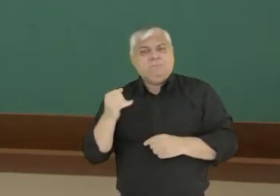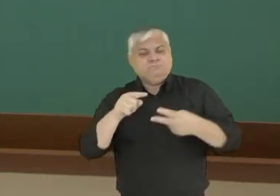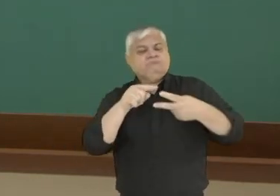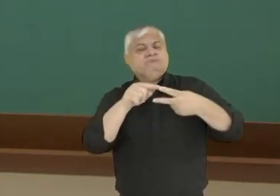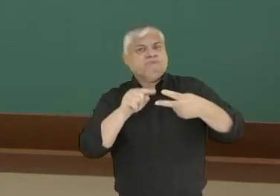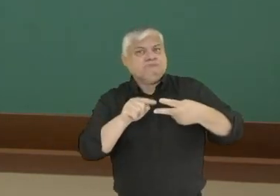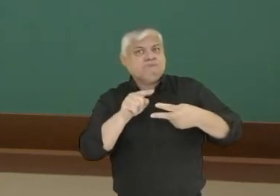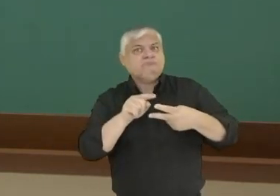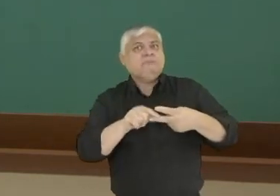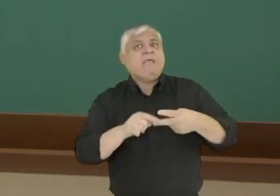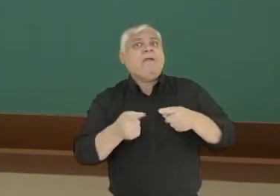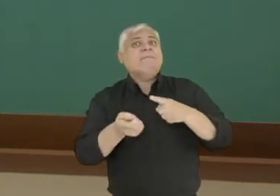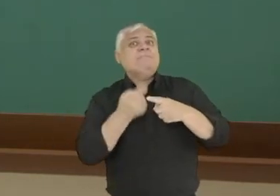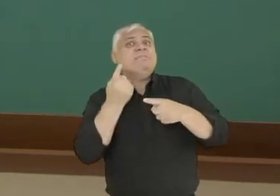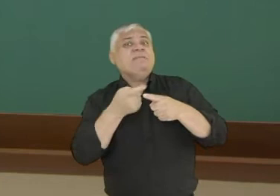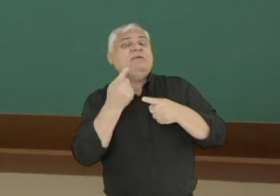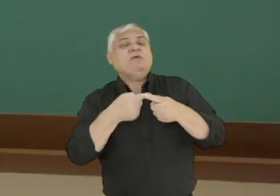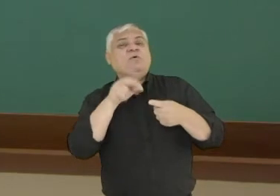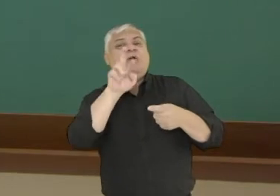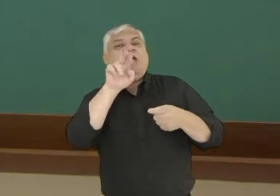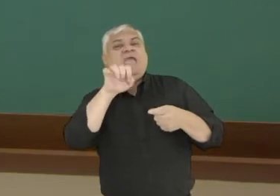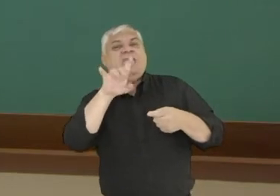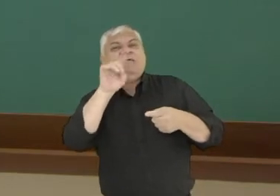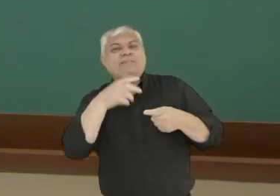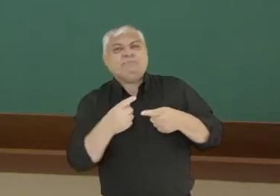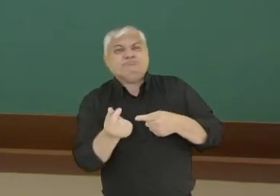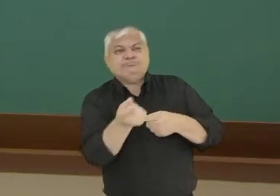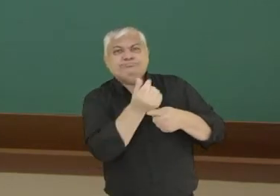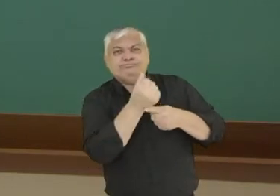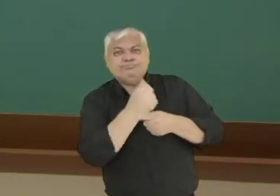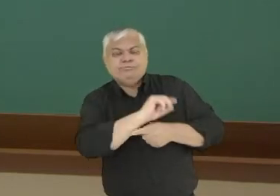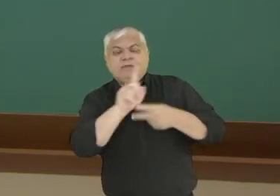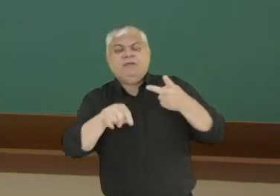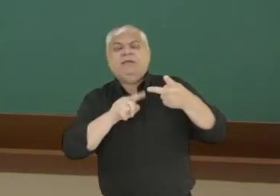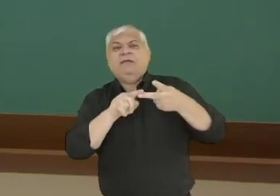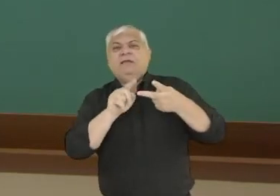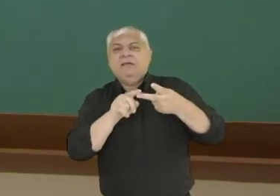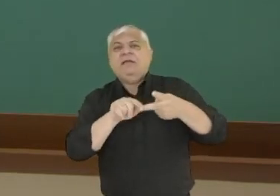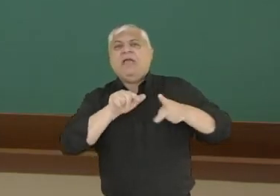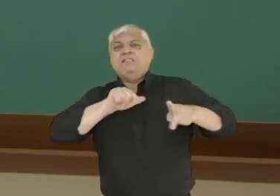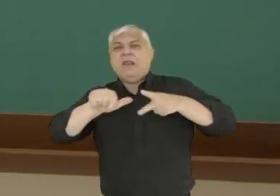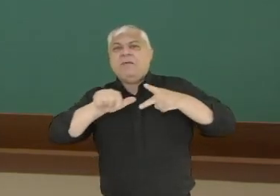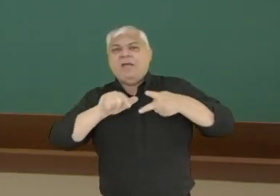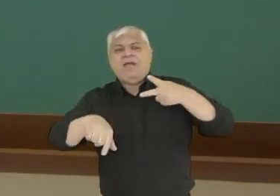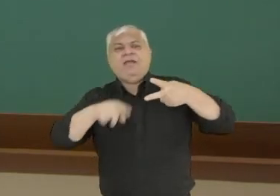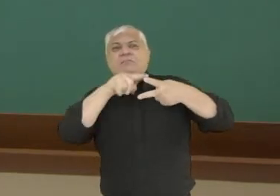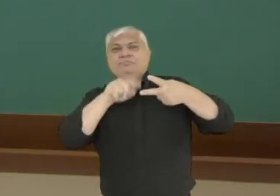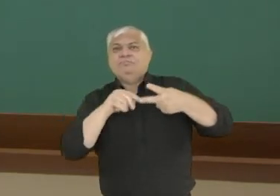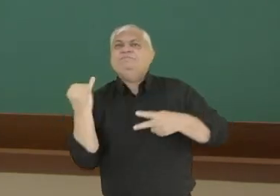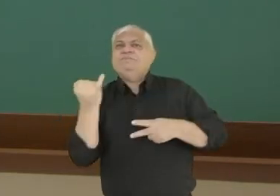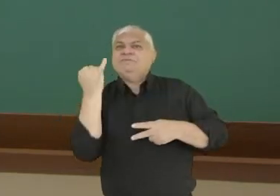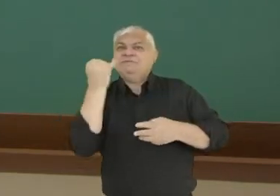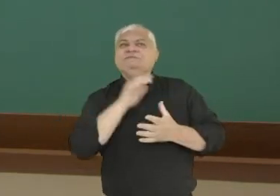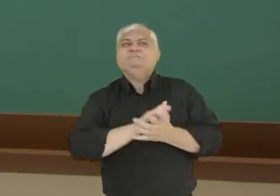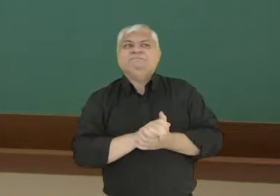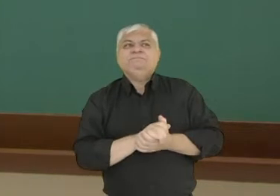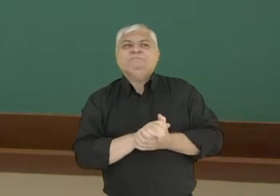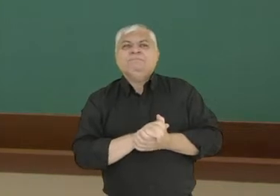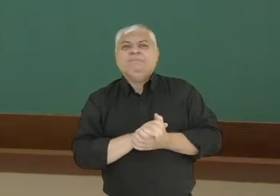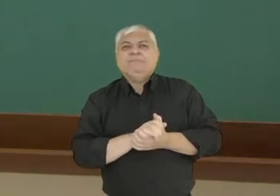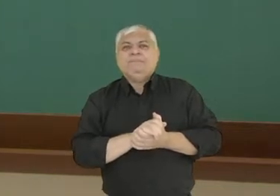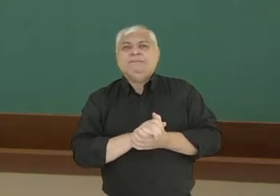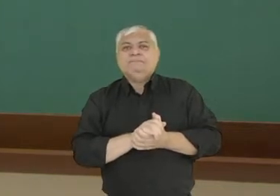essas duas cá e fazem com que essa atividade seja importante para a sociedade na